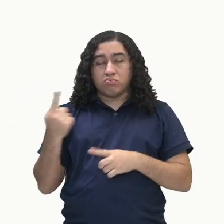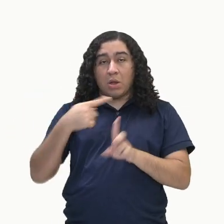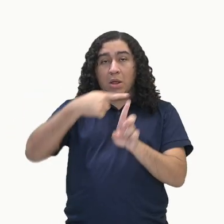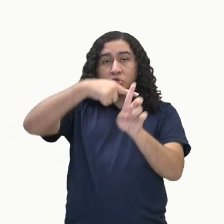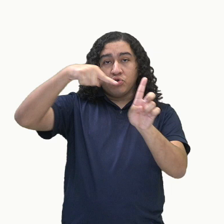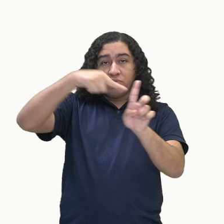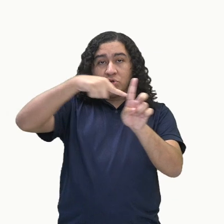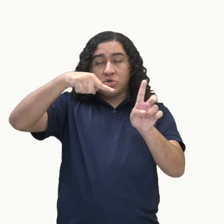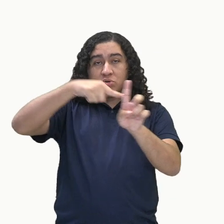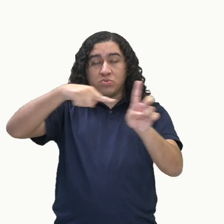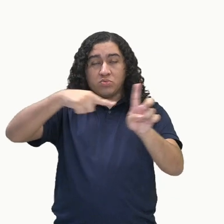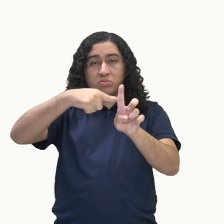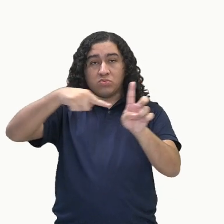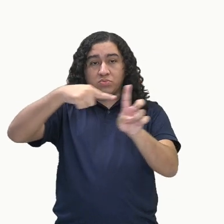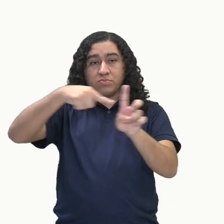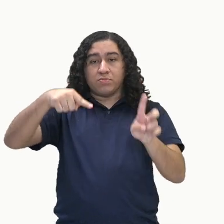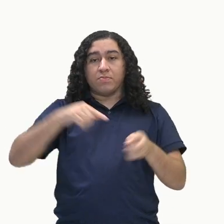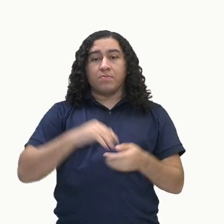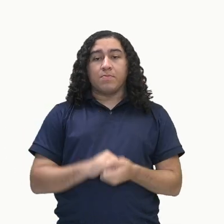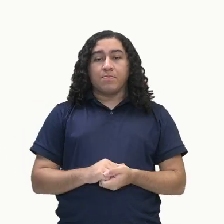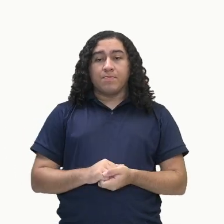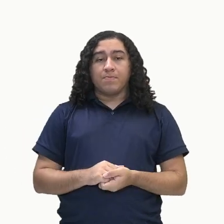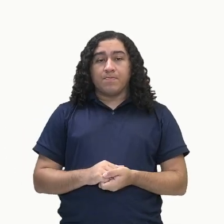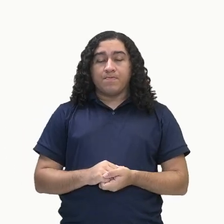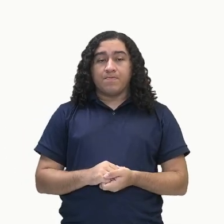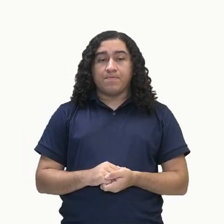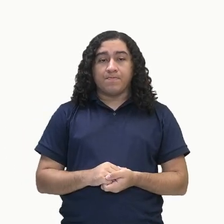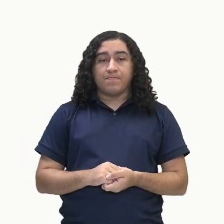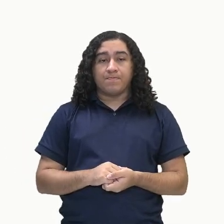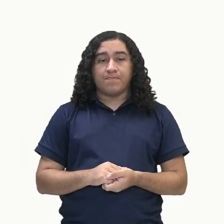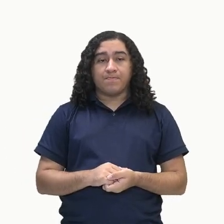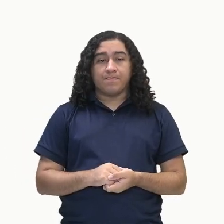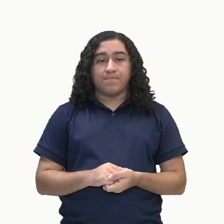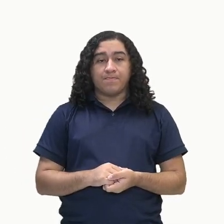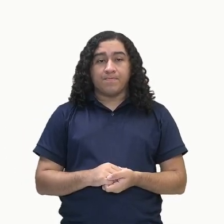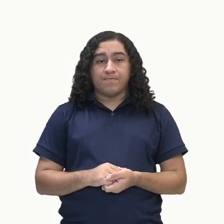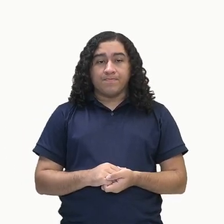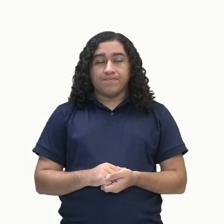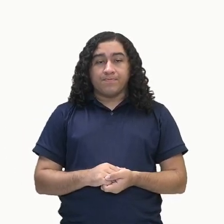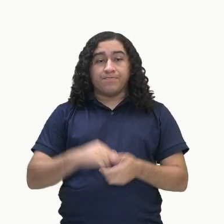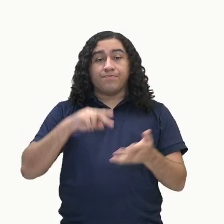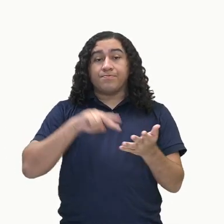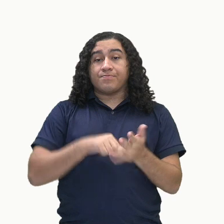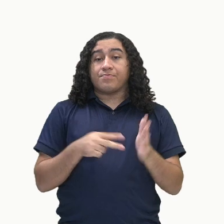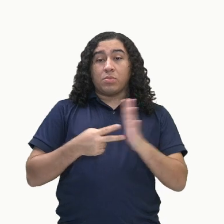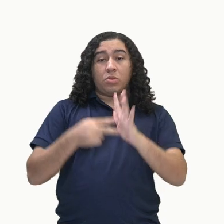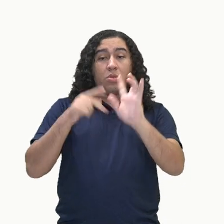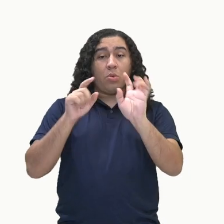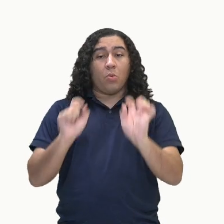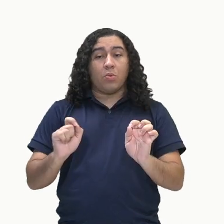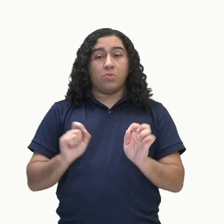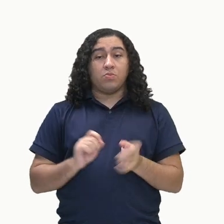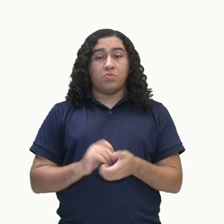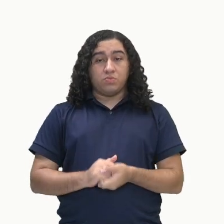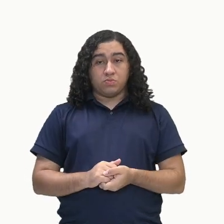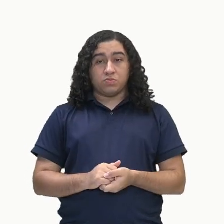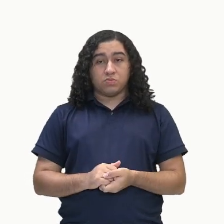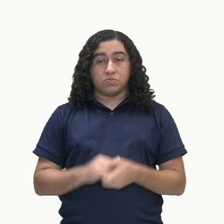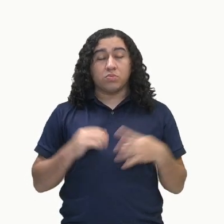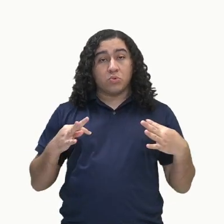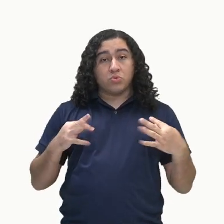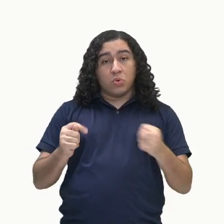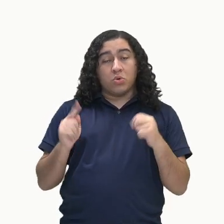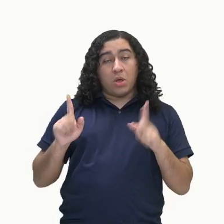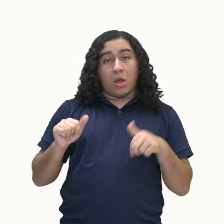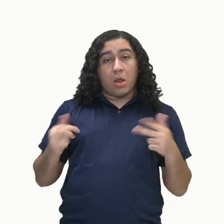E este aqui também mede um tracinho. Então, o que isso significa? Que todos os meus lados aqui medem um